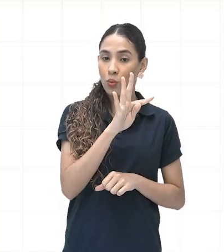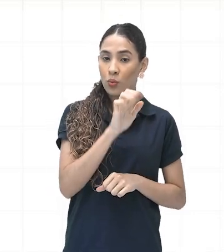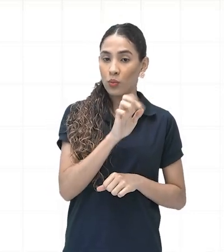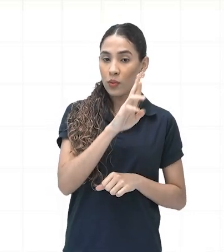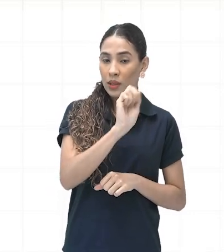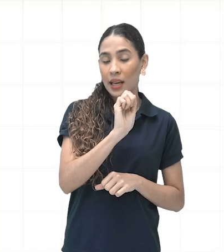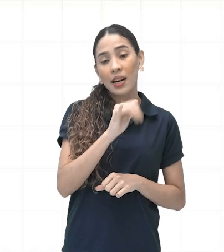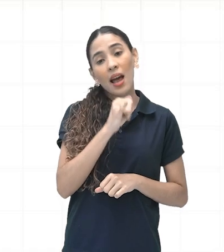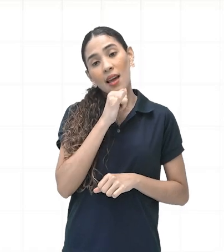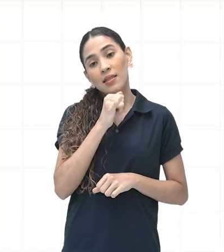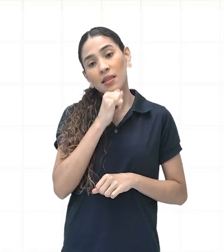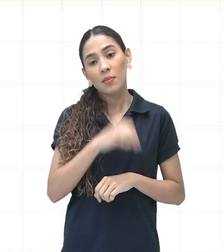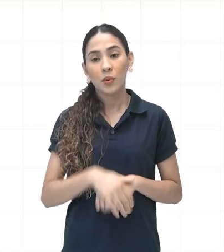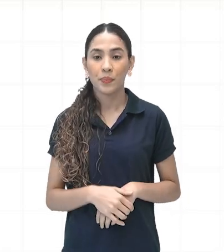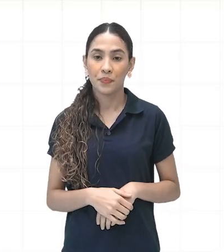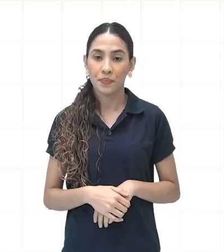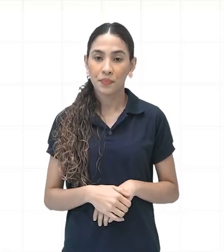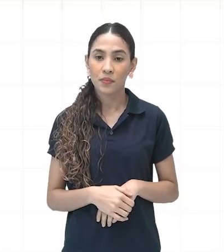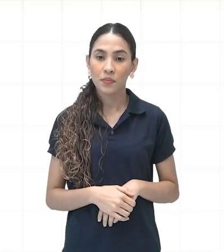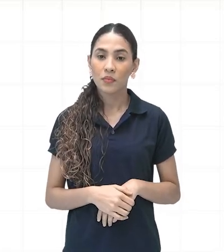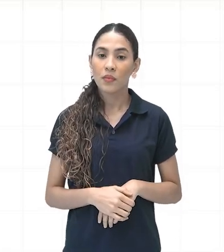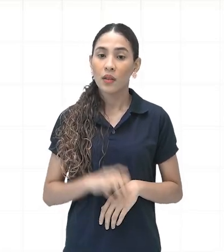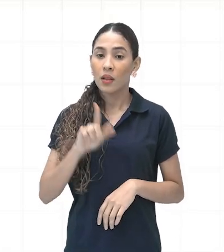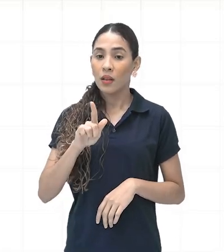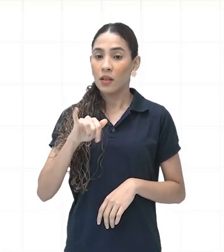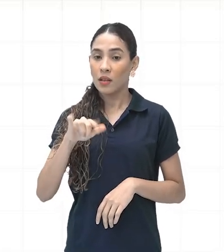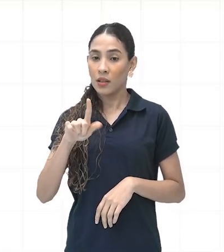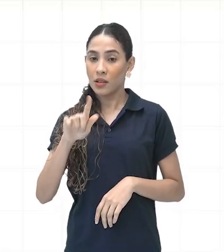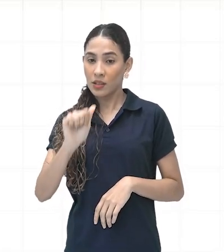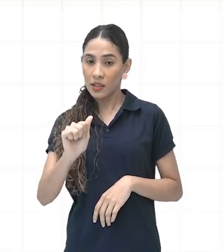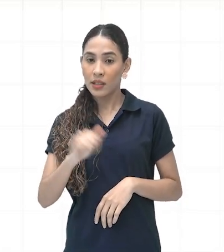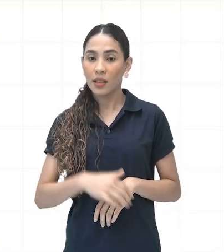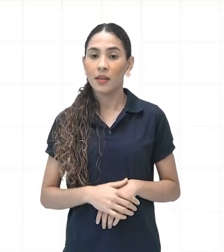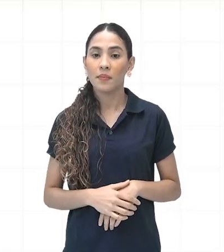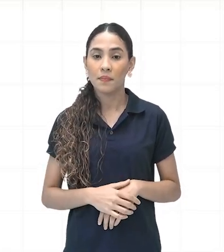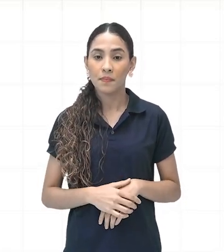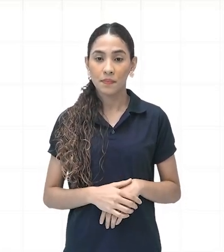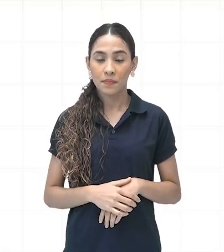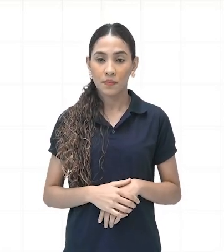terabyte, por exemplo, em gigabyte,